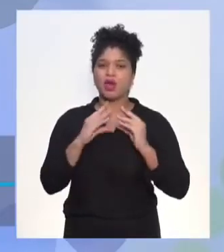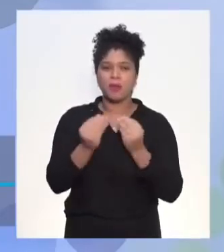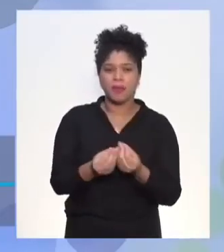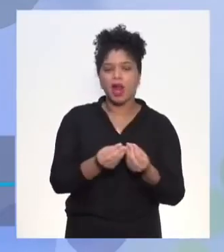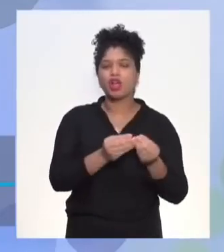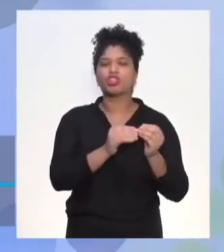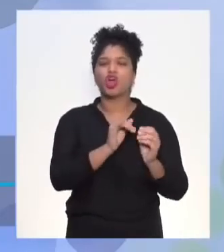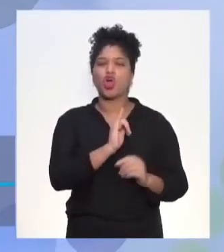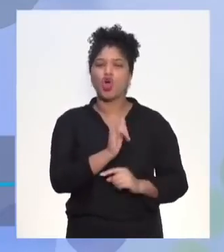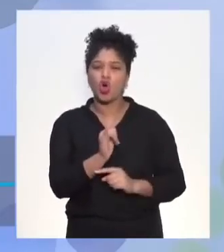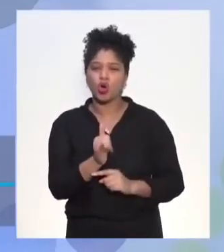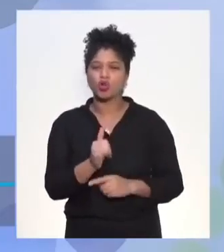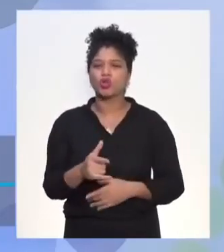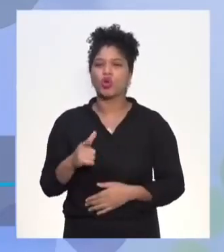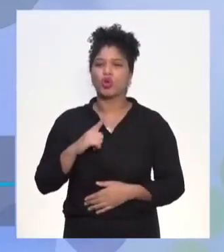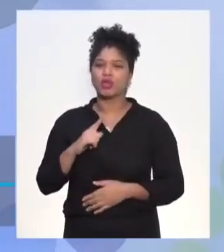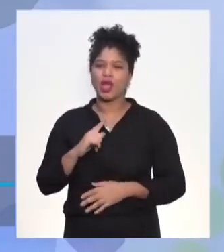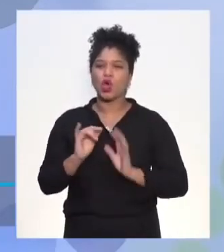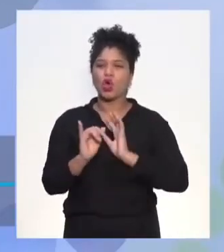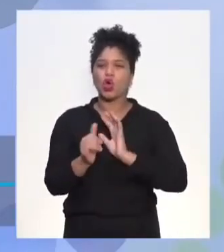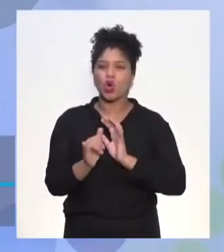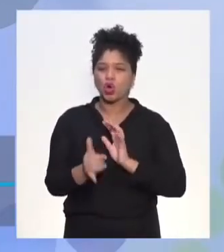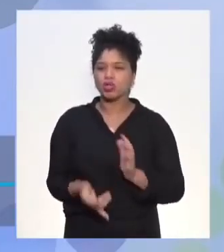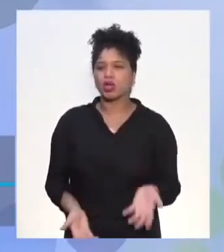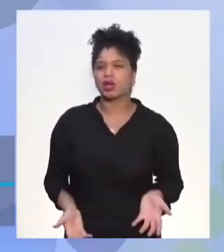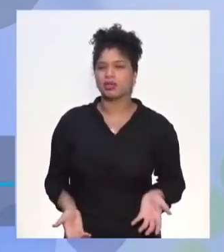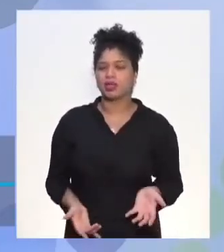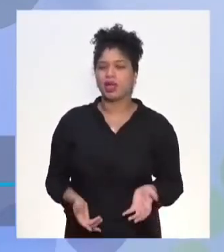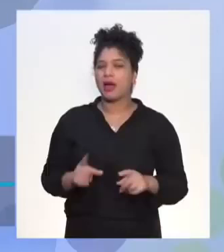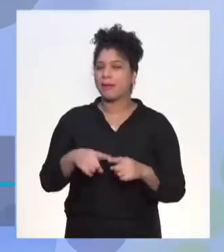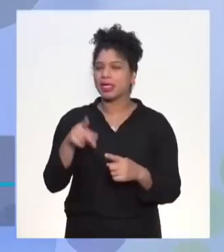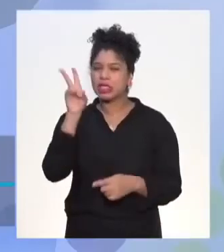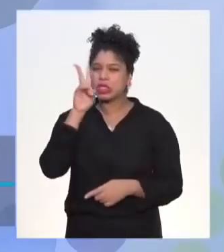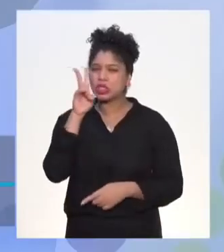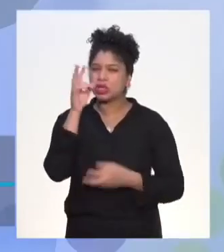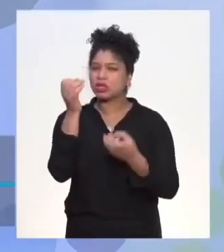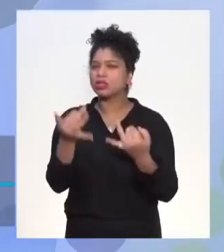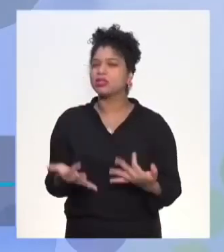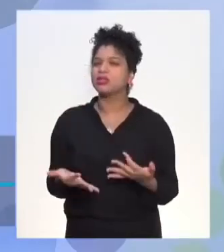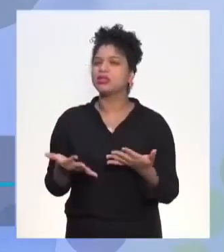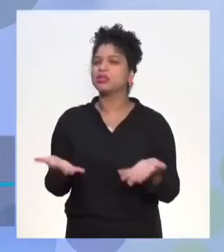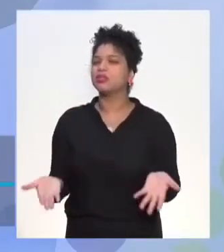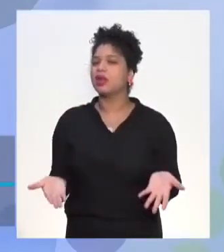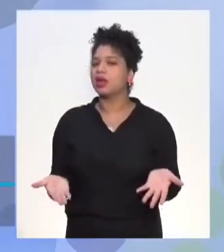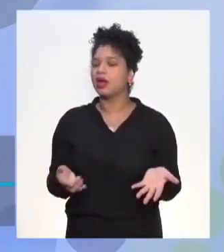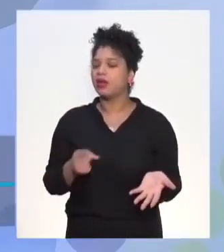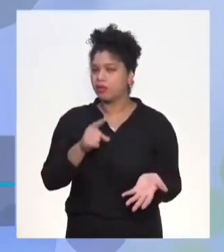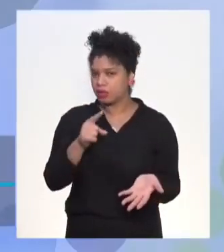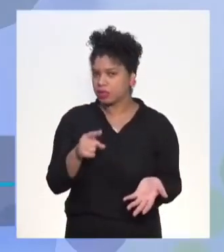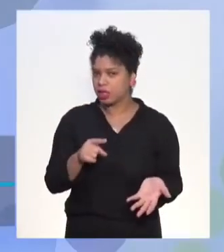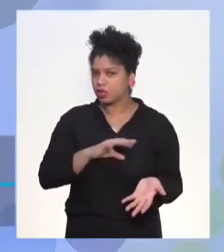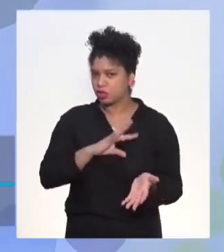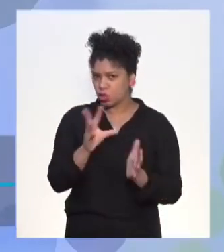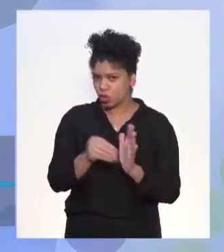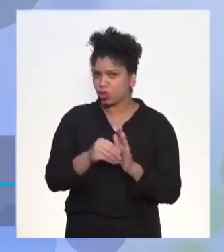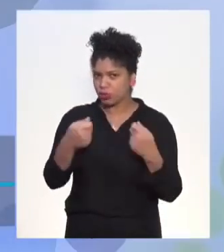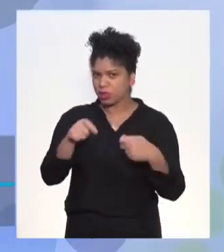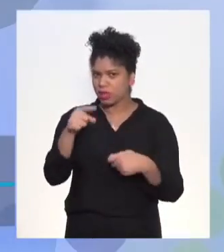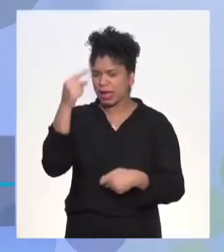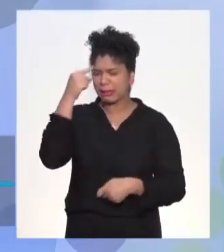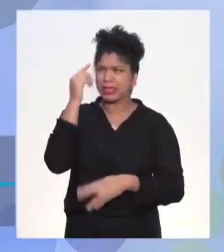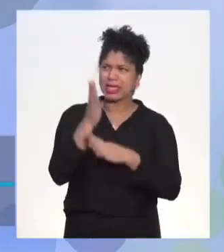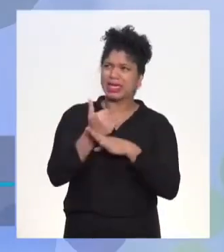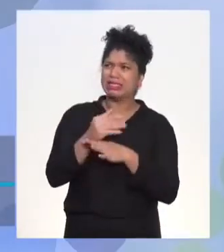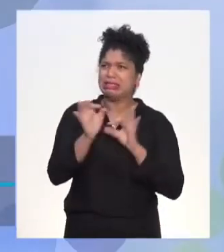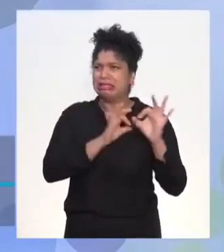crônicas. E eu devo falar uma coisa para vocês. Para contar uma história, você não precisa de tudo isso não, pensar tudo isso.